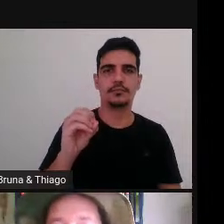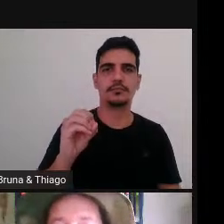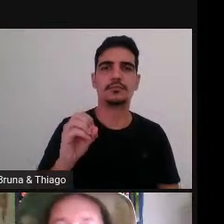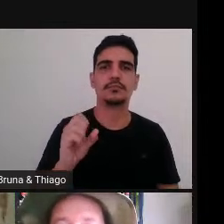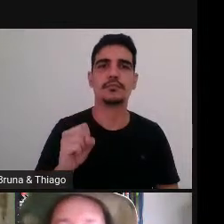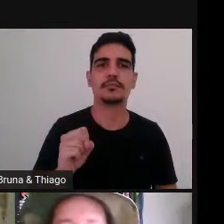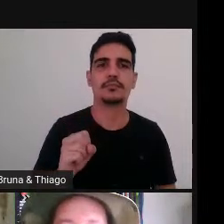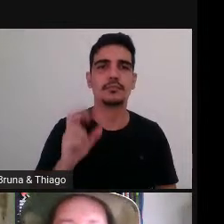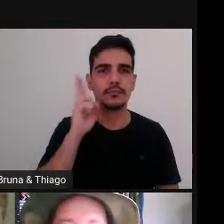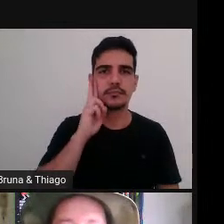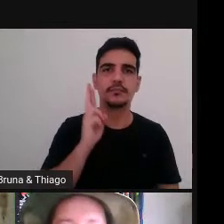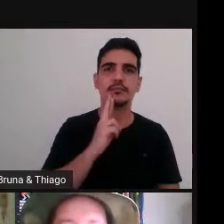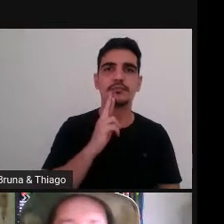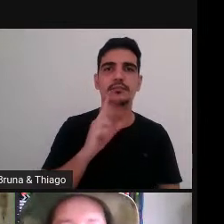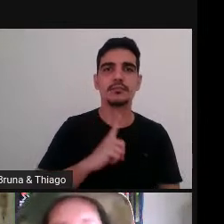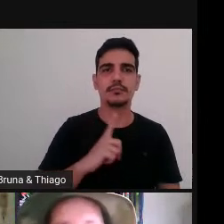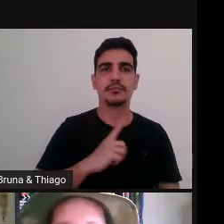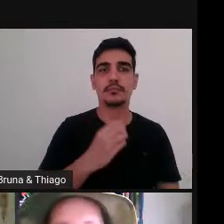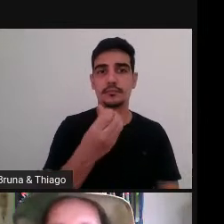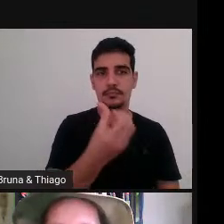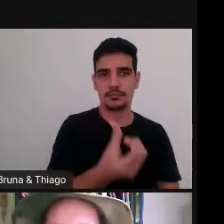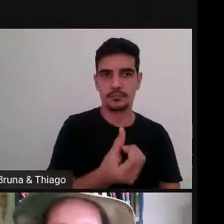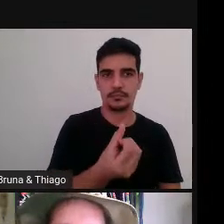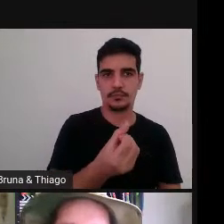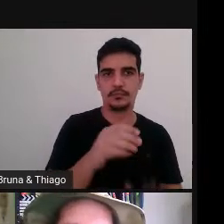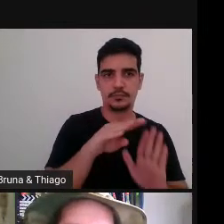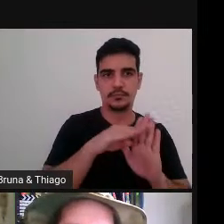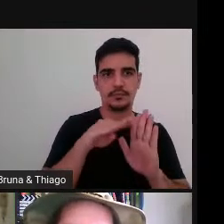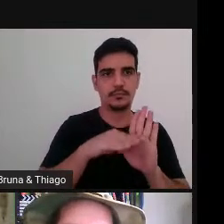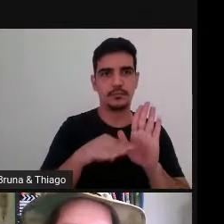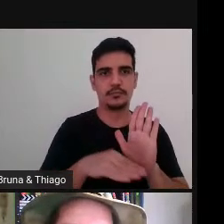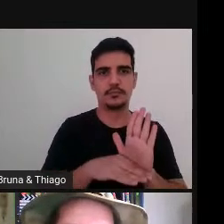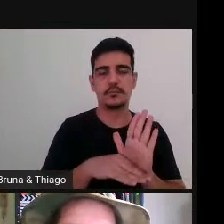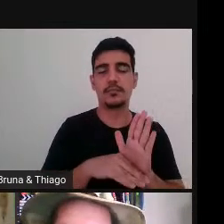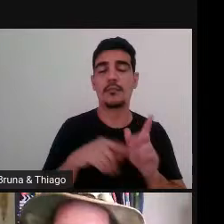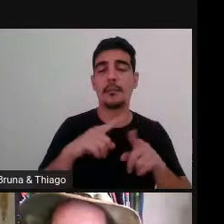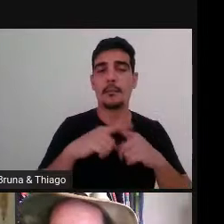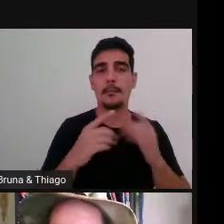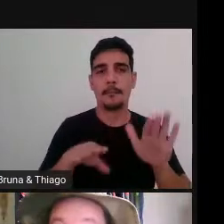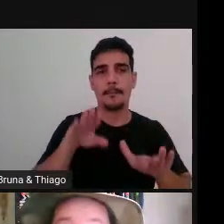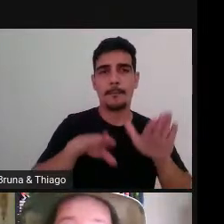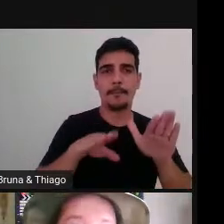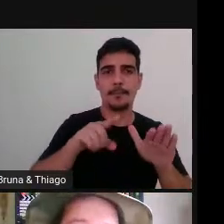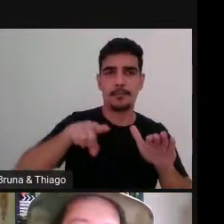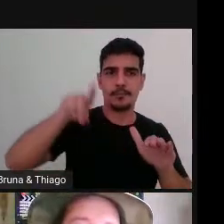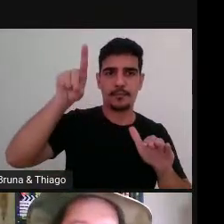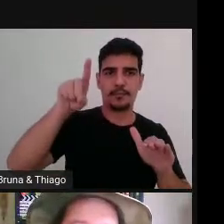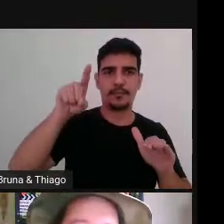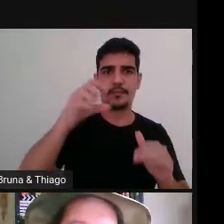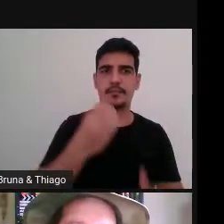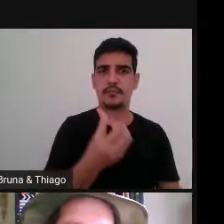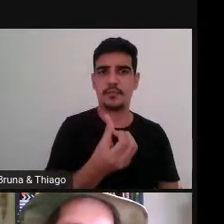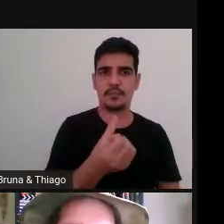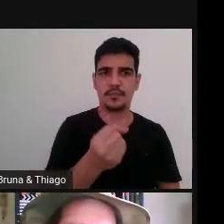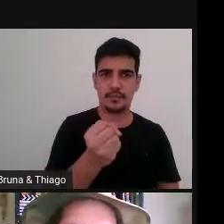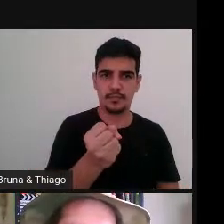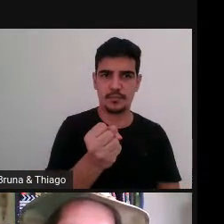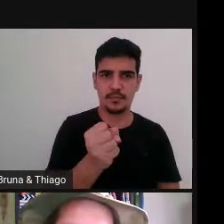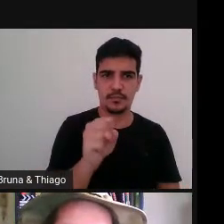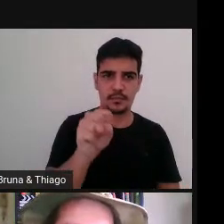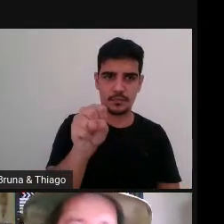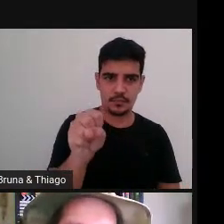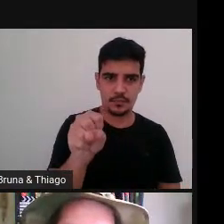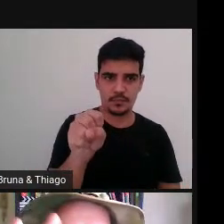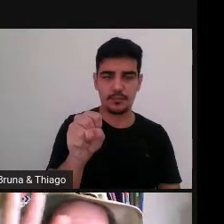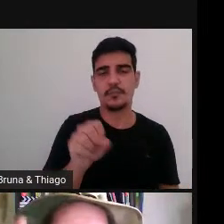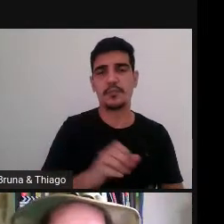menos 6 espécies em Rondônia, mas parece que aumentou para 7 ou 8, né, Botrys neovide, Botrys brasile, Botrys atrox, e por